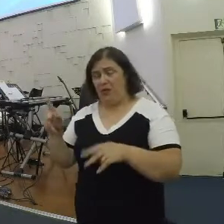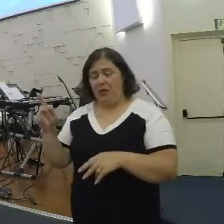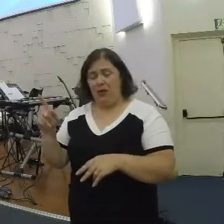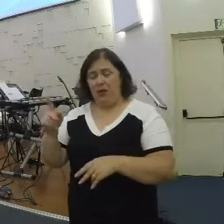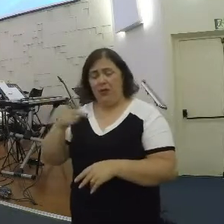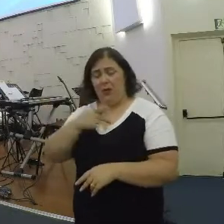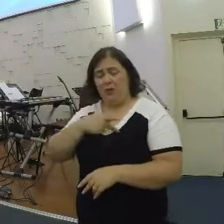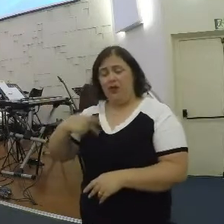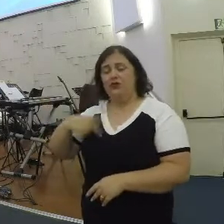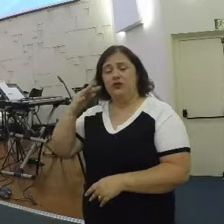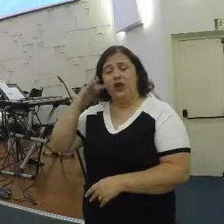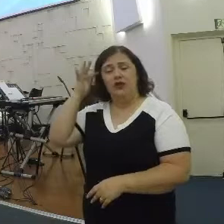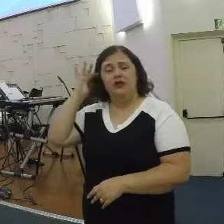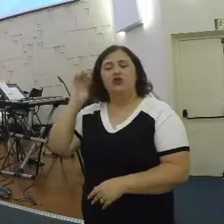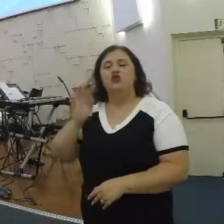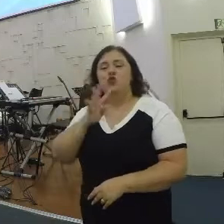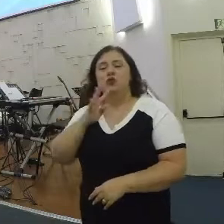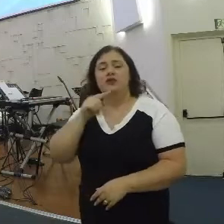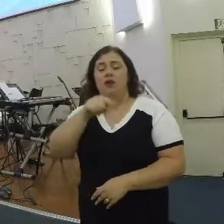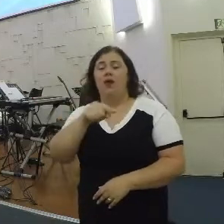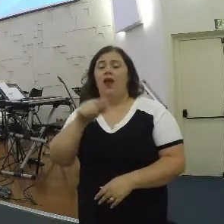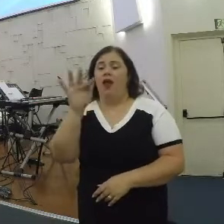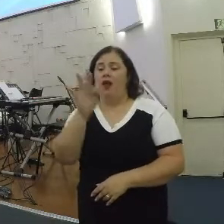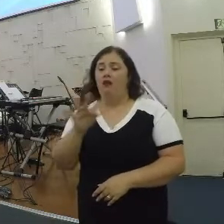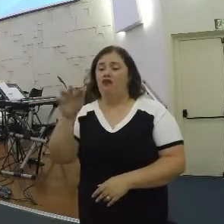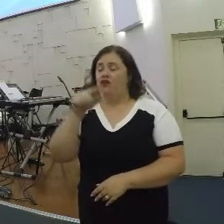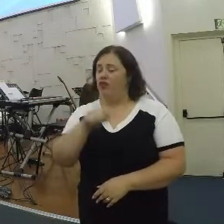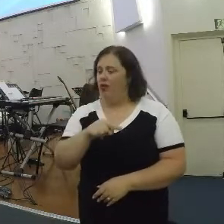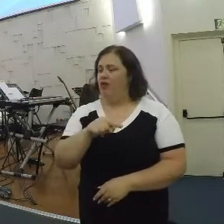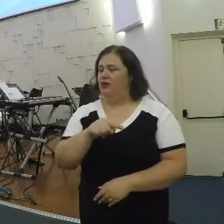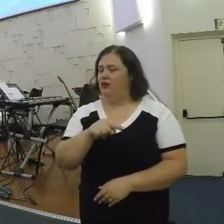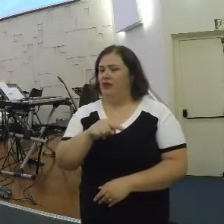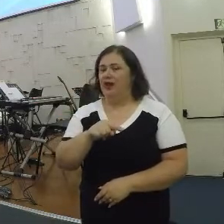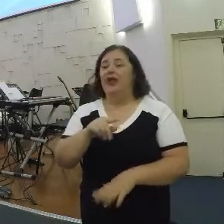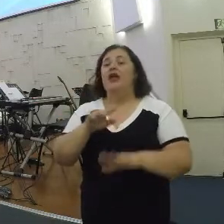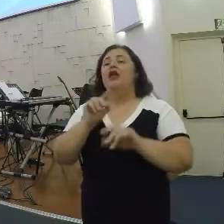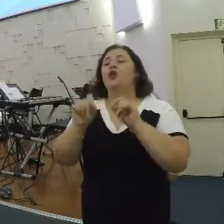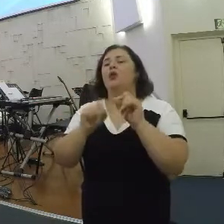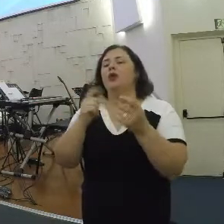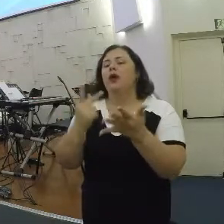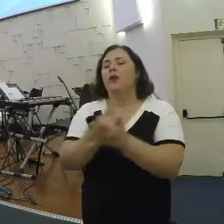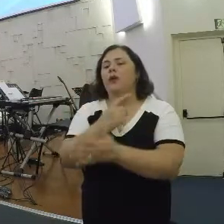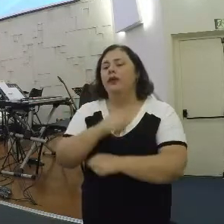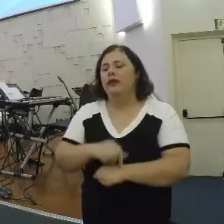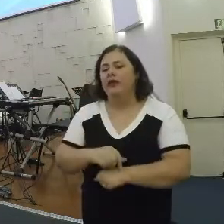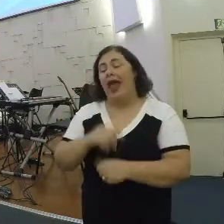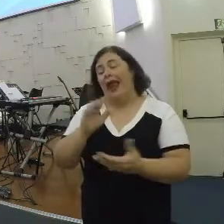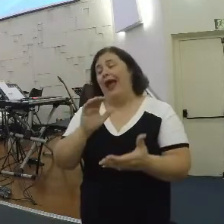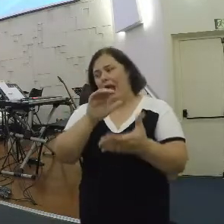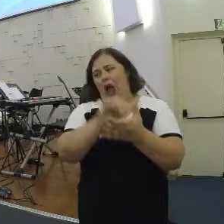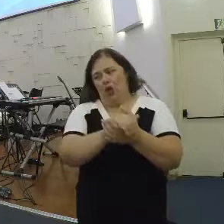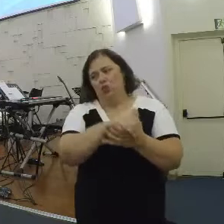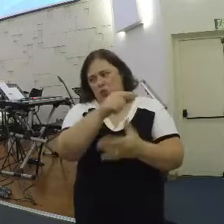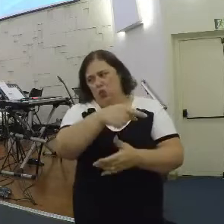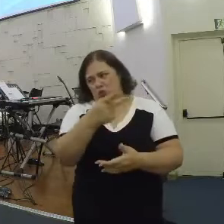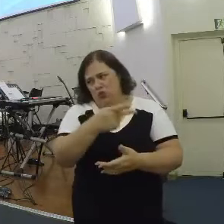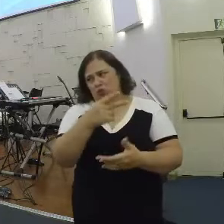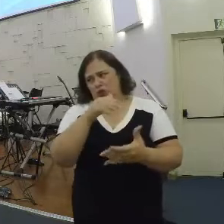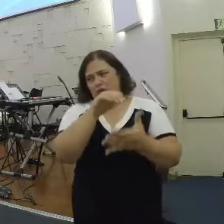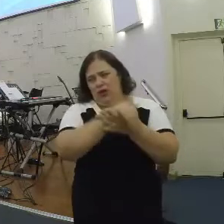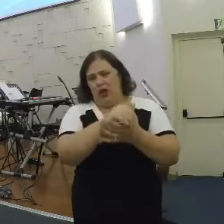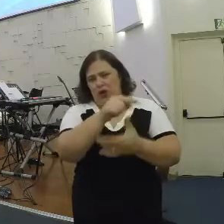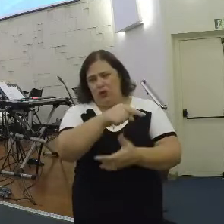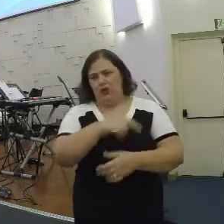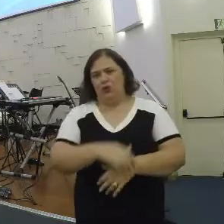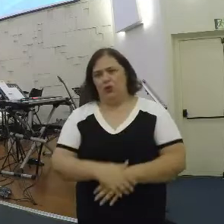mulher estava amadurecendo no Evangelho. E agora na igreja do esposo dela, ela já estava assumindo uma